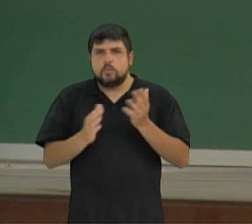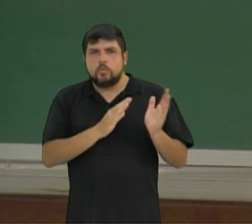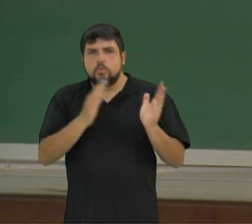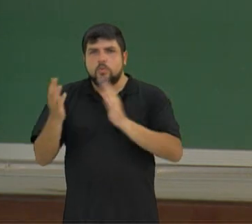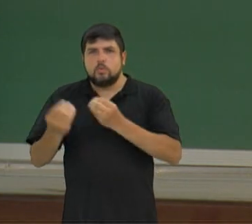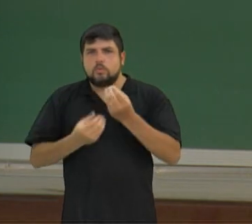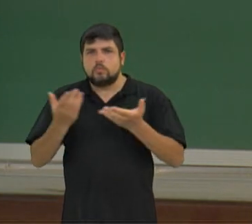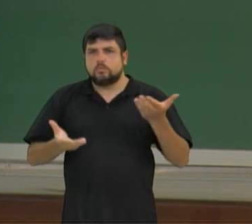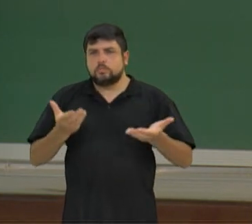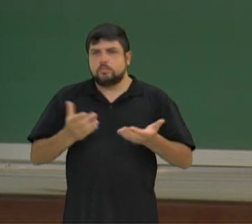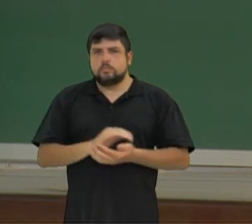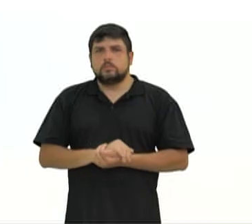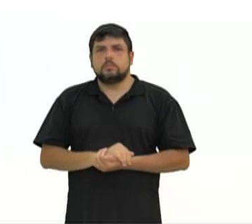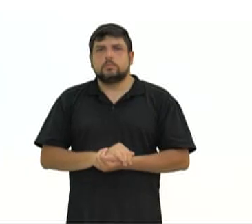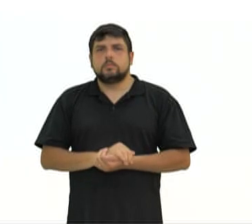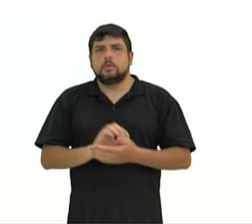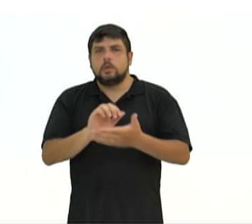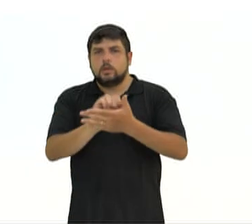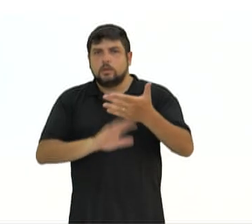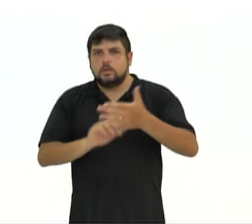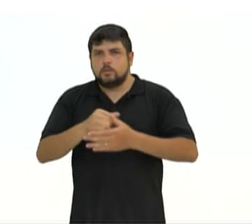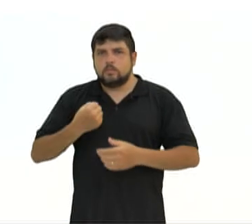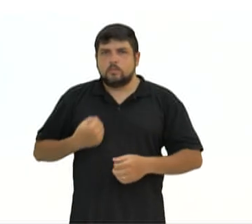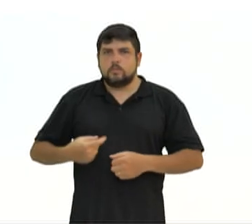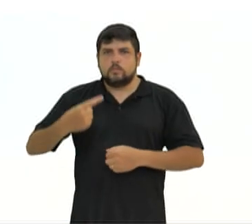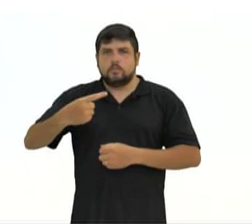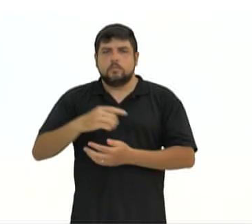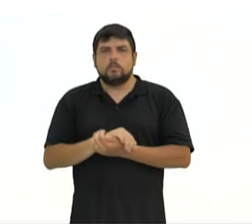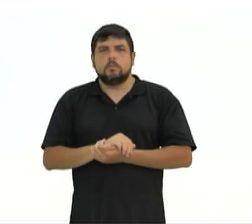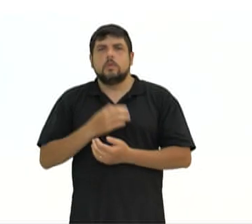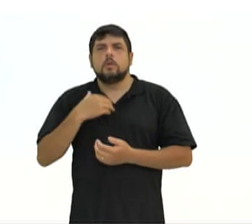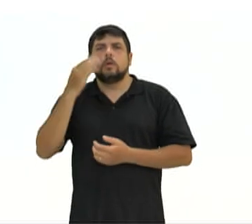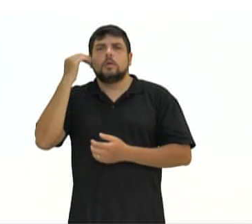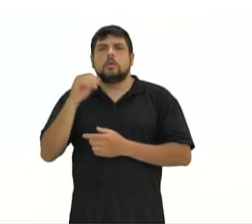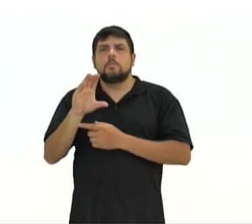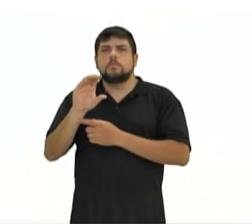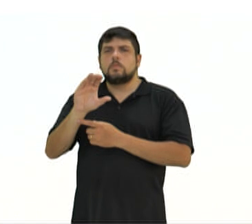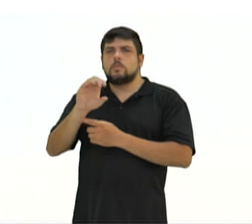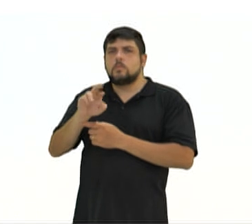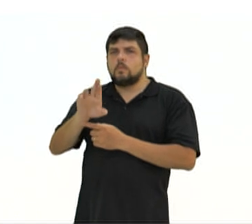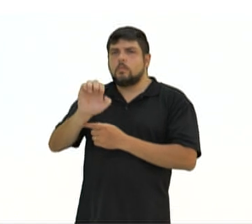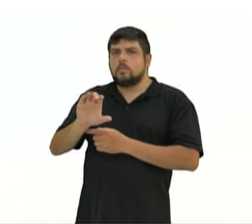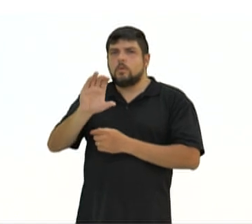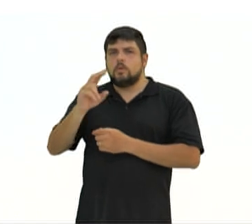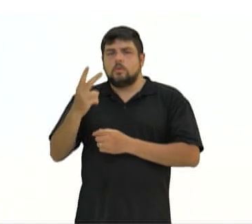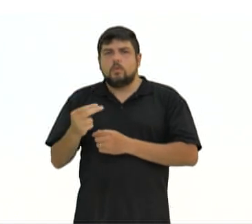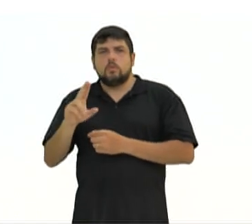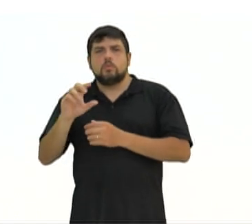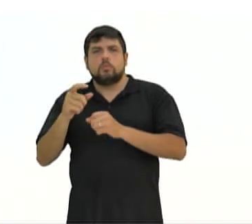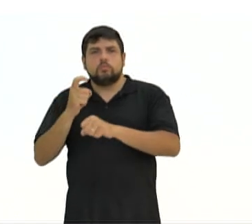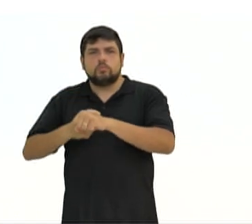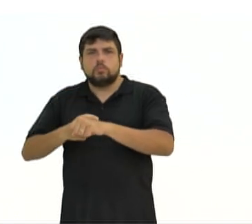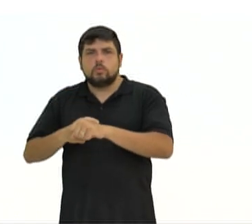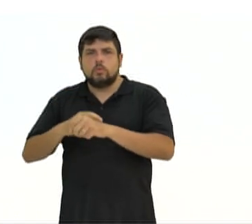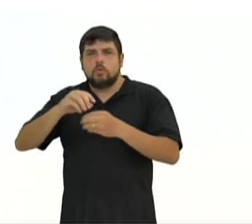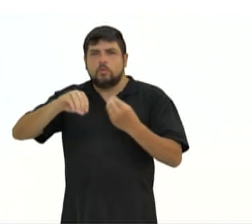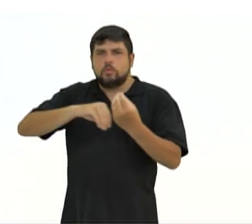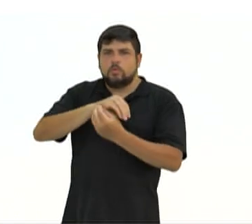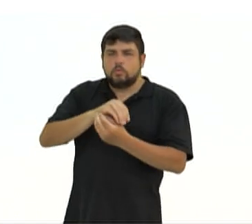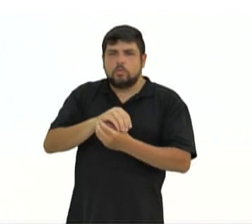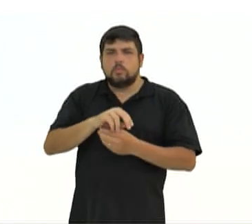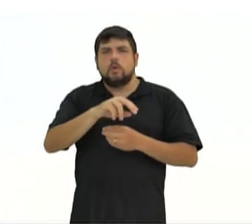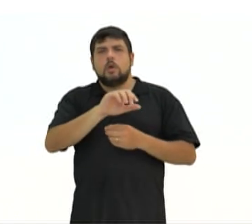de oxirredução. Atividade 1. Sabendo-se que cobre metálico, Cu sólido, reage com ácido nítrico